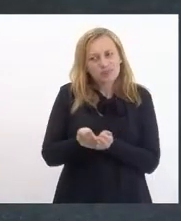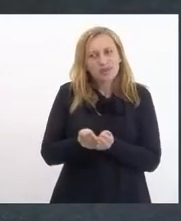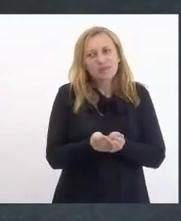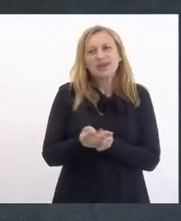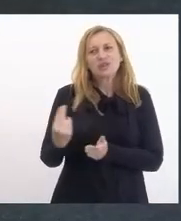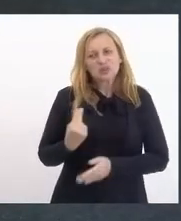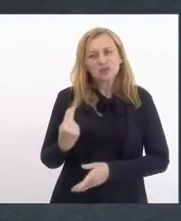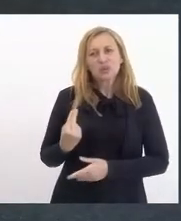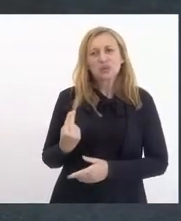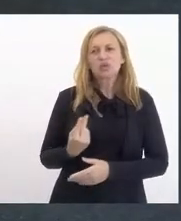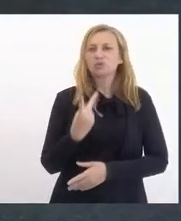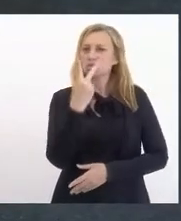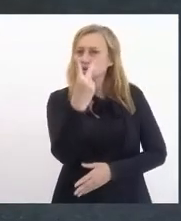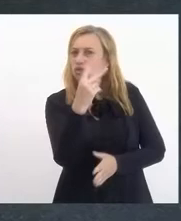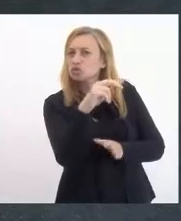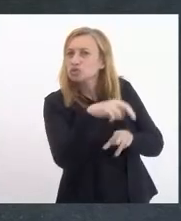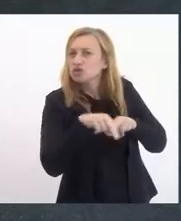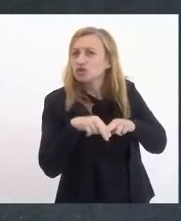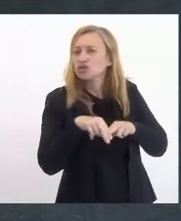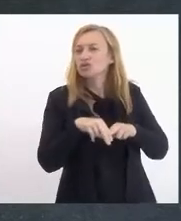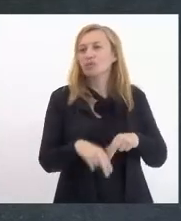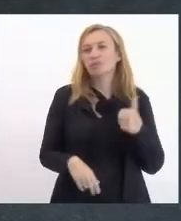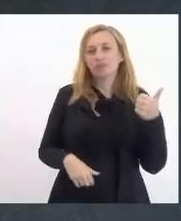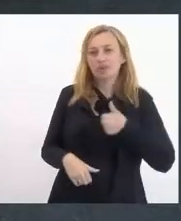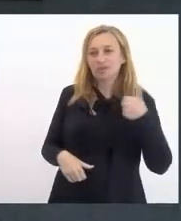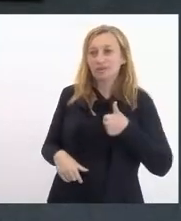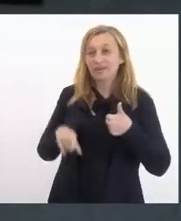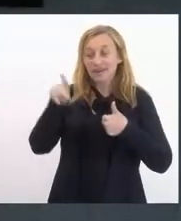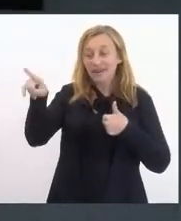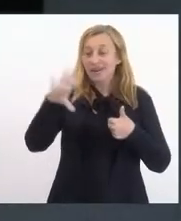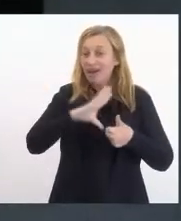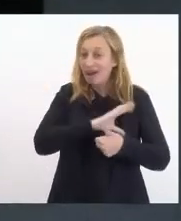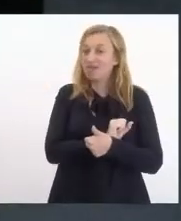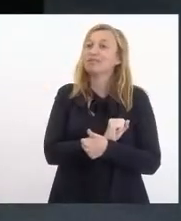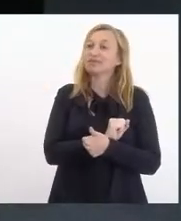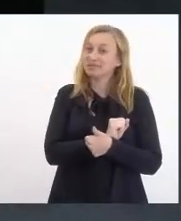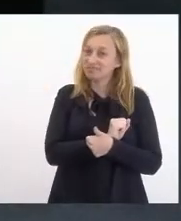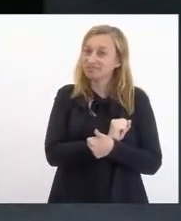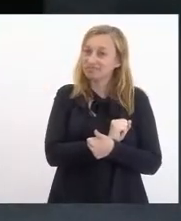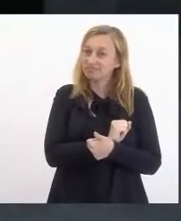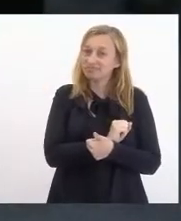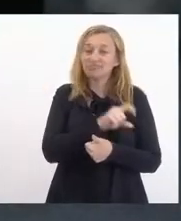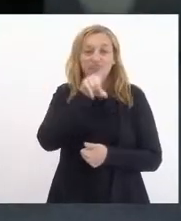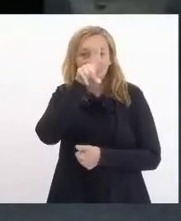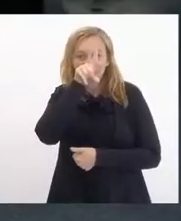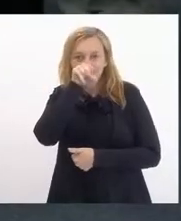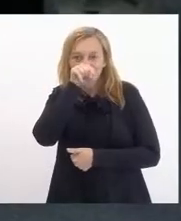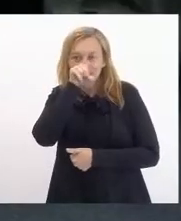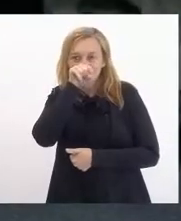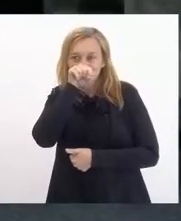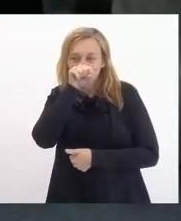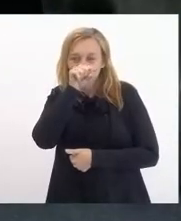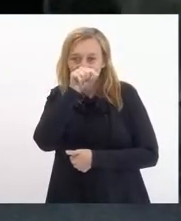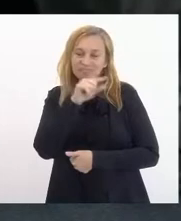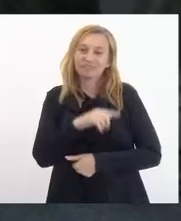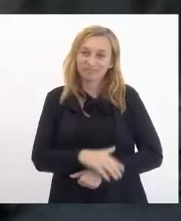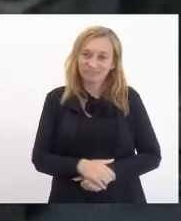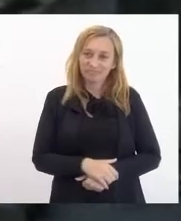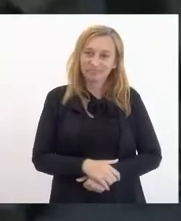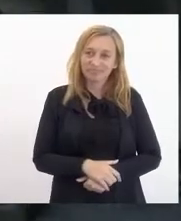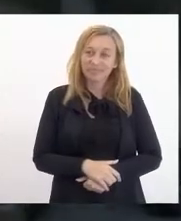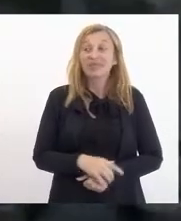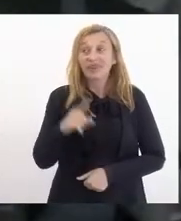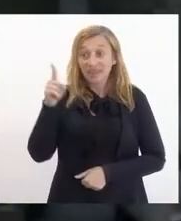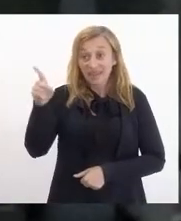por 2 grandes motivos. Primeiro, que ele é apaixonado pelos criadores amadores. Ele